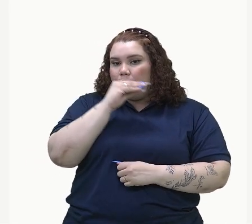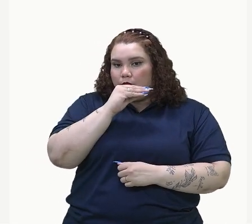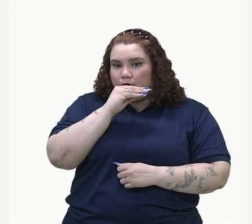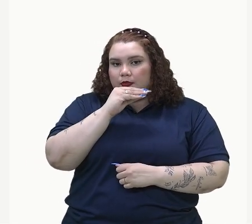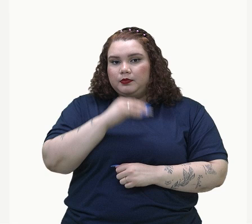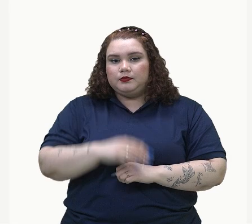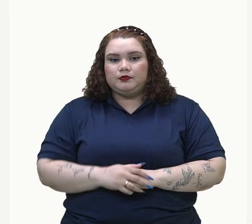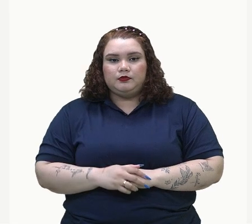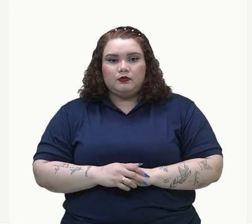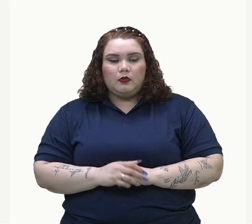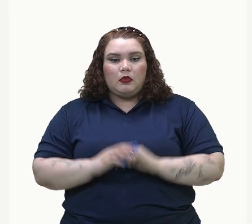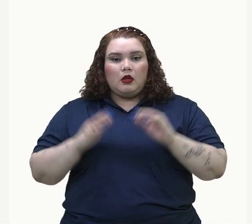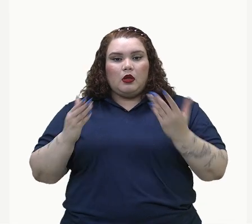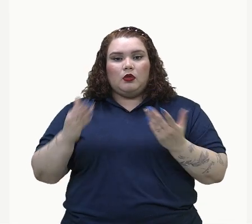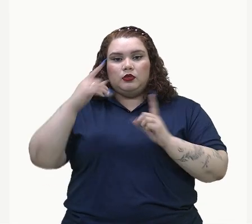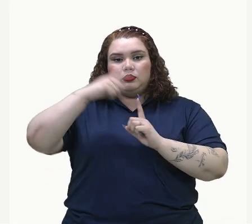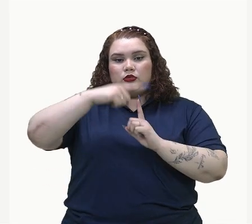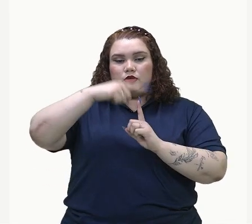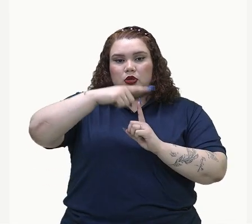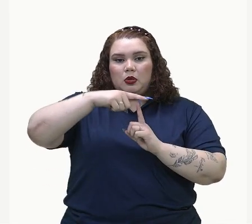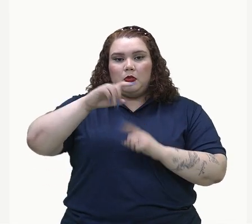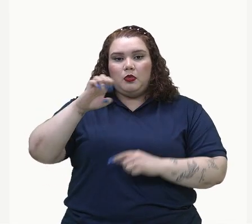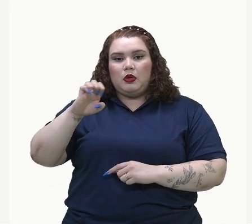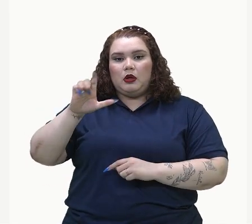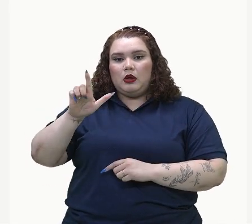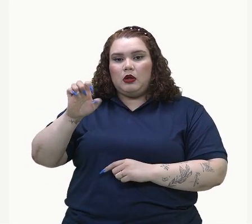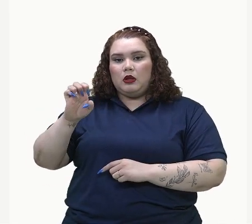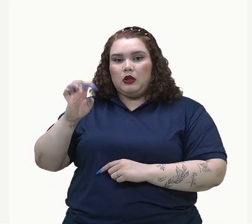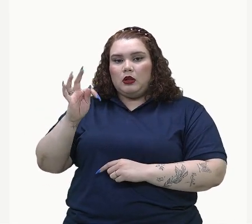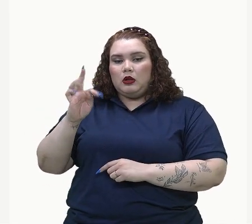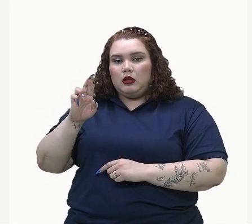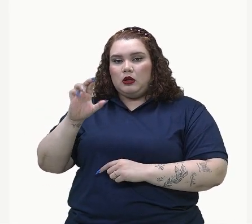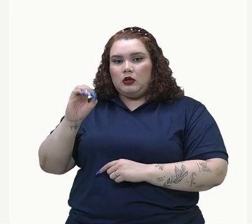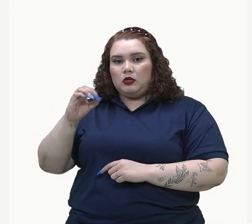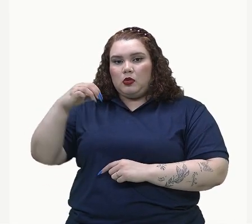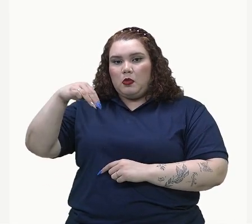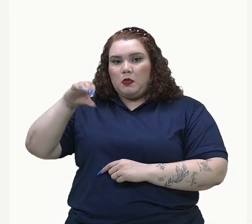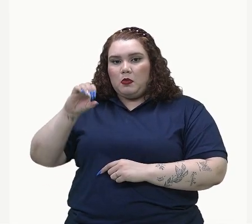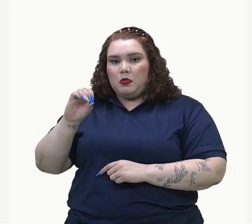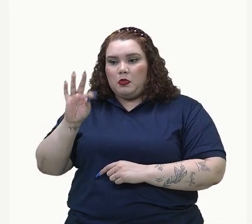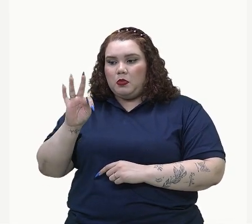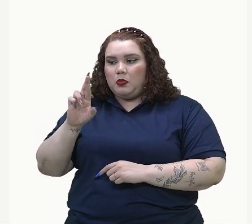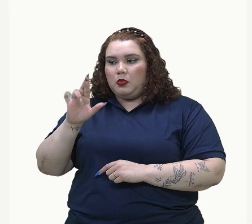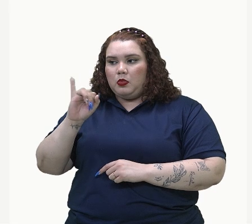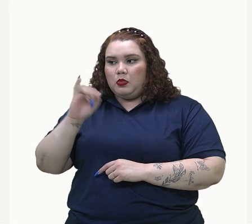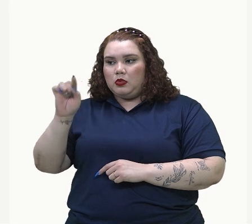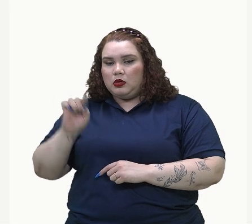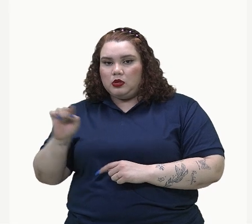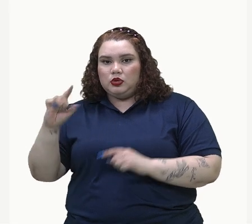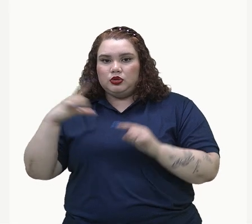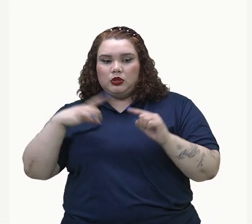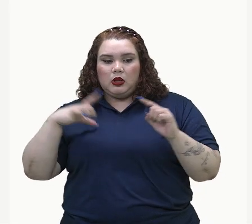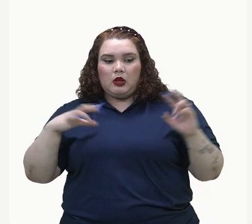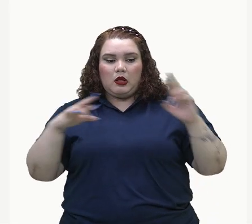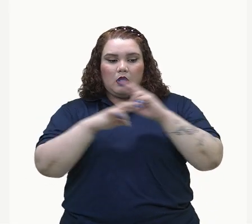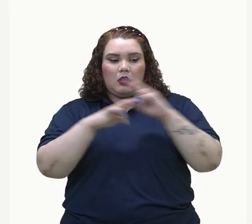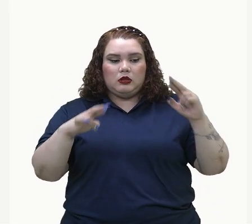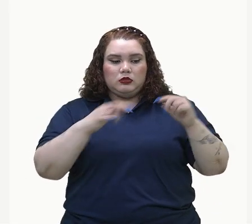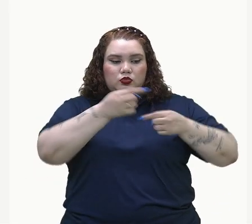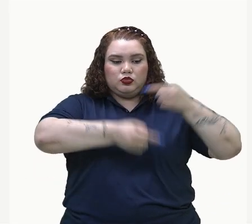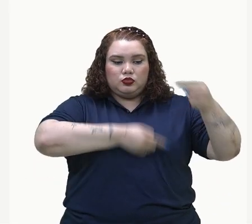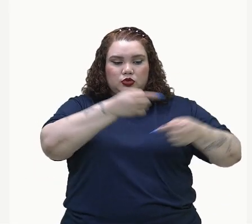relação à força eletromotriz, é de quem? Dos geradores. Força